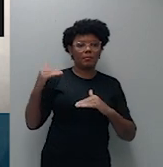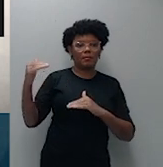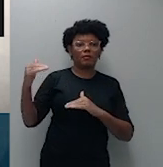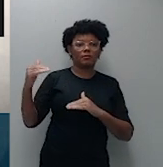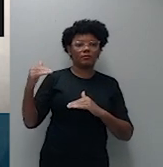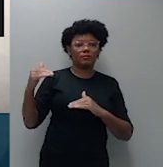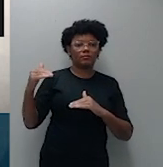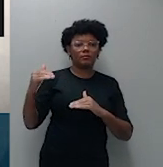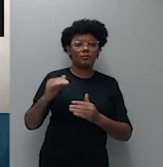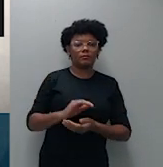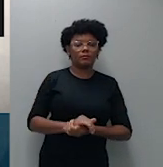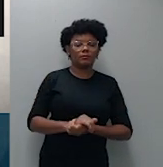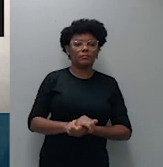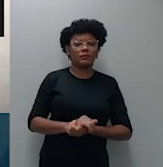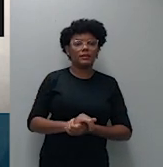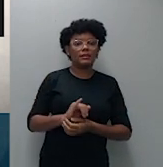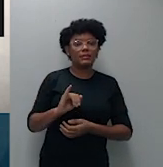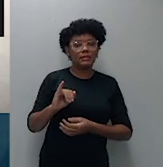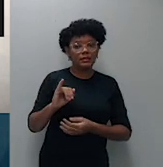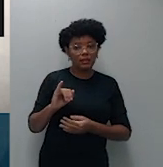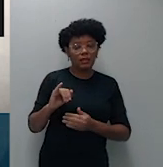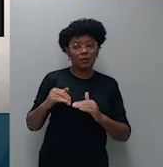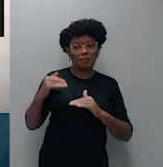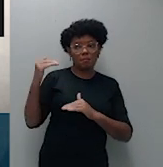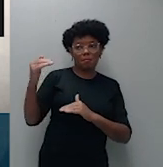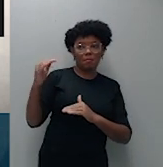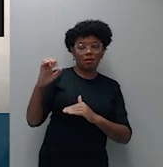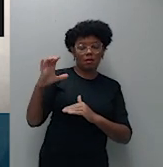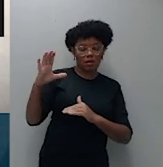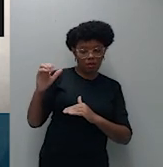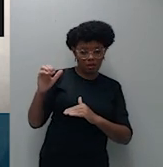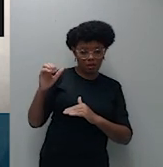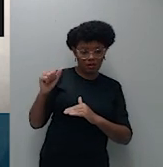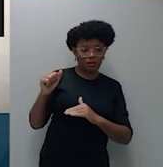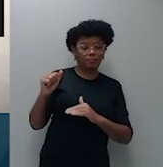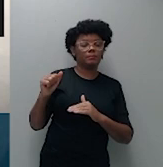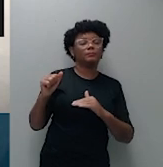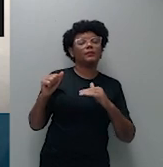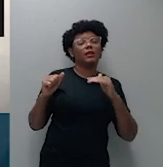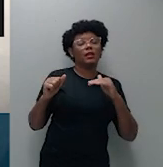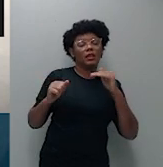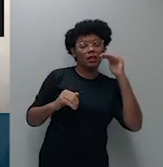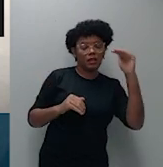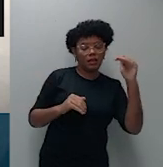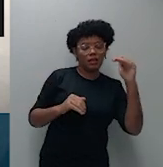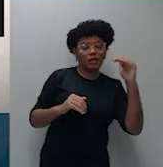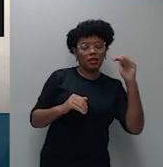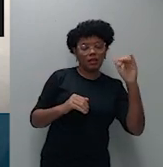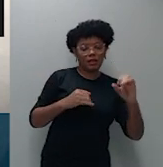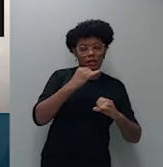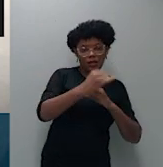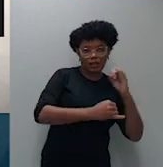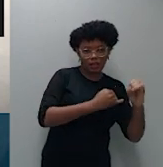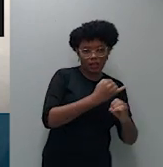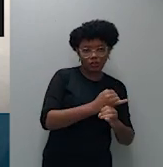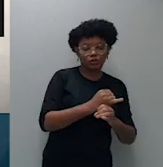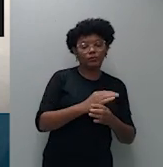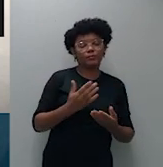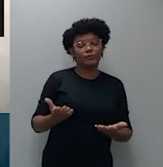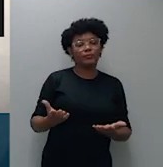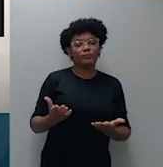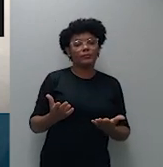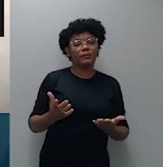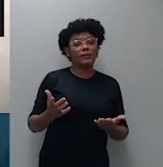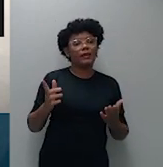se quiser prevalecer no estatuto do Marco Marco civil da internet Estatuto da Criança do Adolescente implica